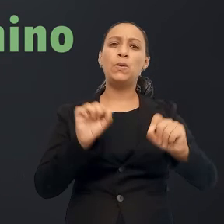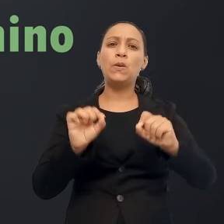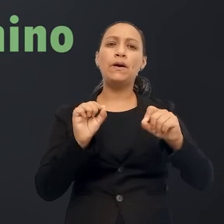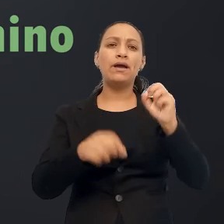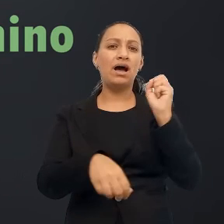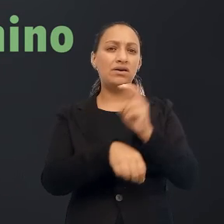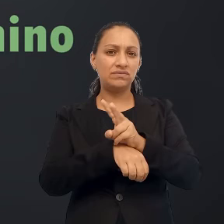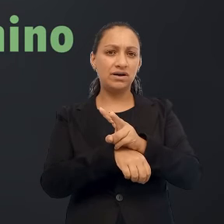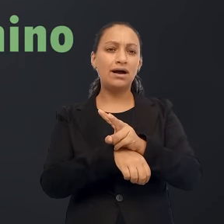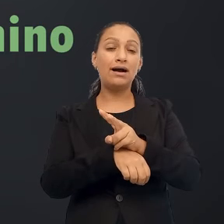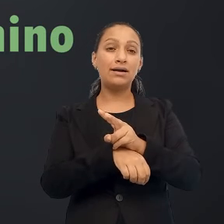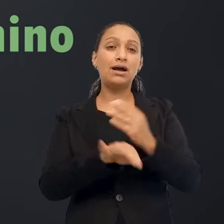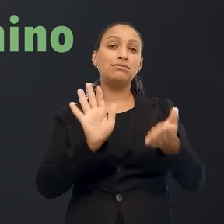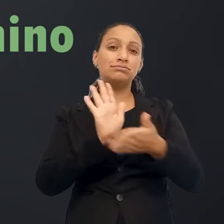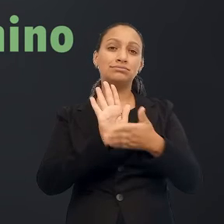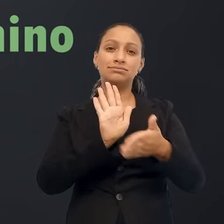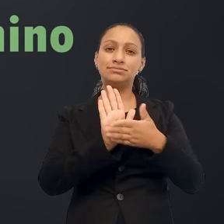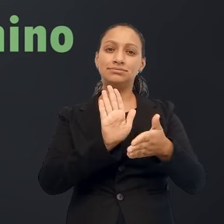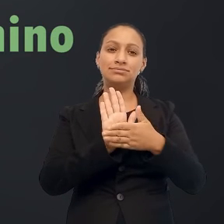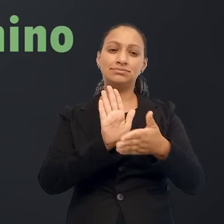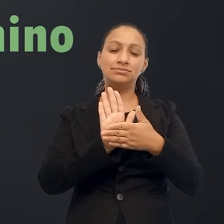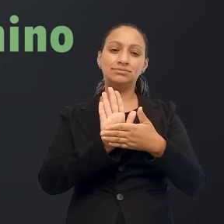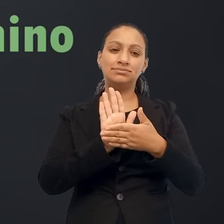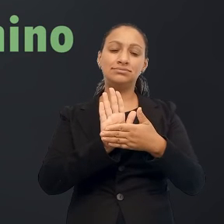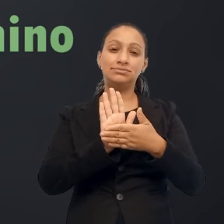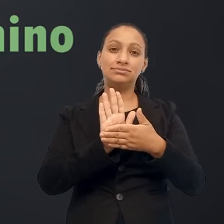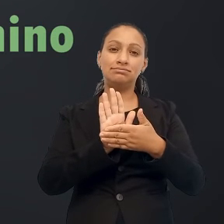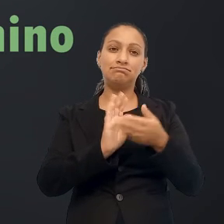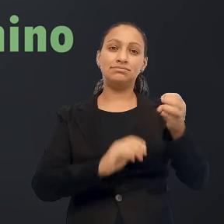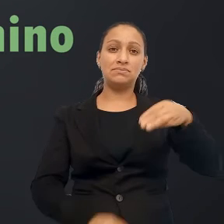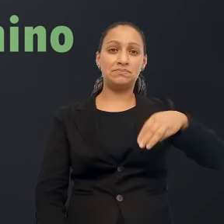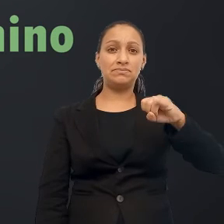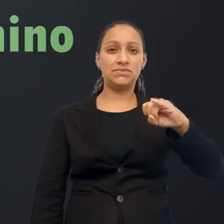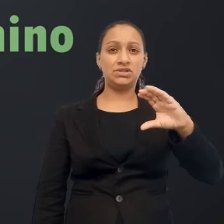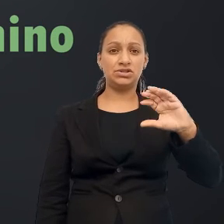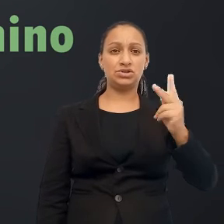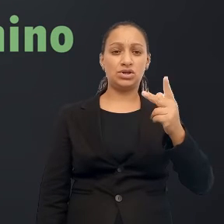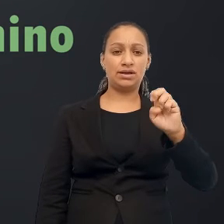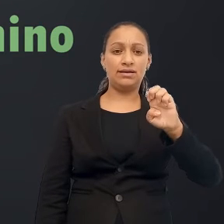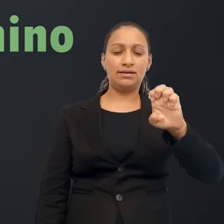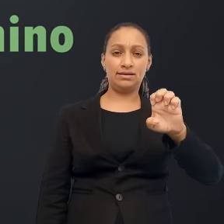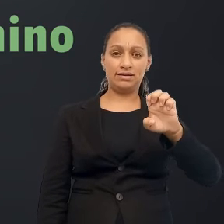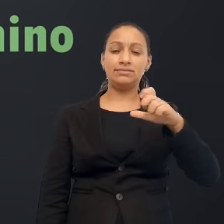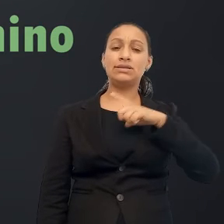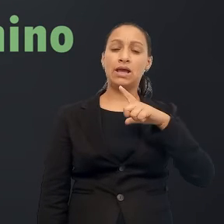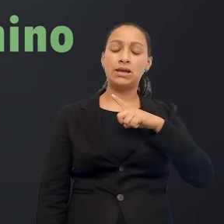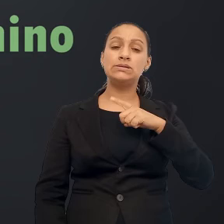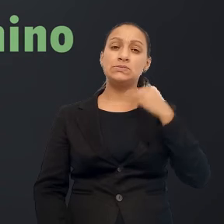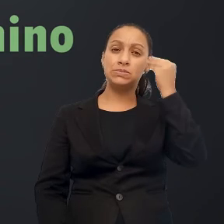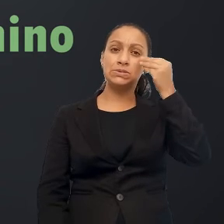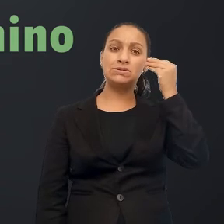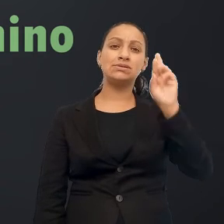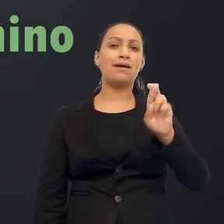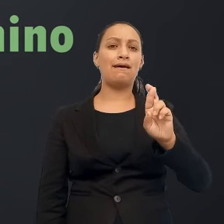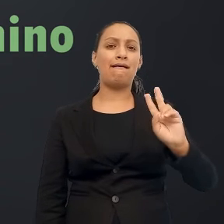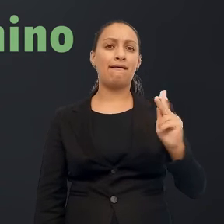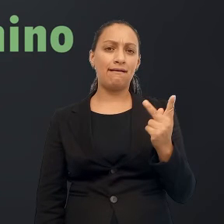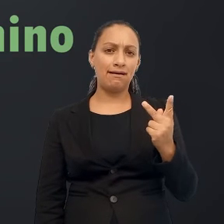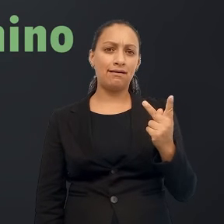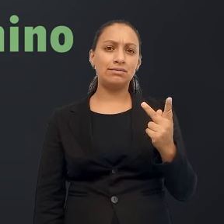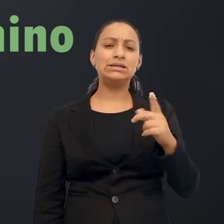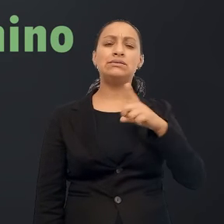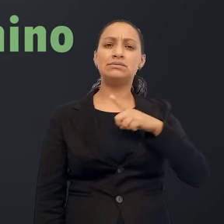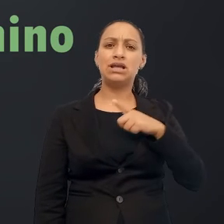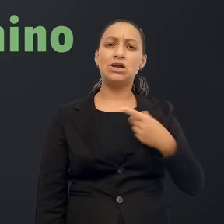está se propondo. A Michelle, ela tem experiência em recursos humanos, né? Ela tem